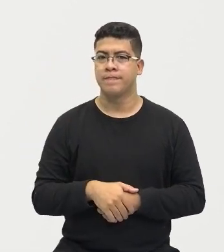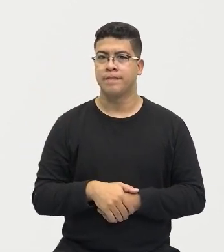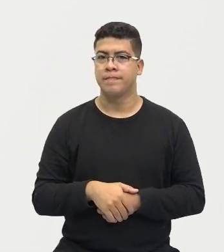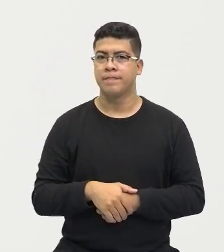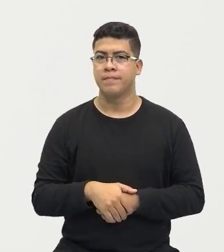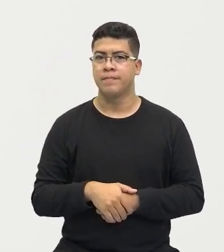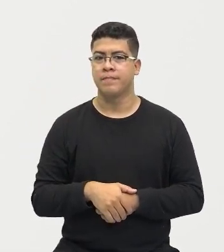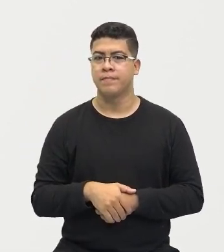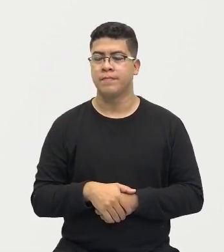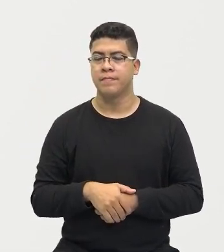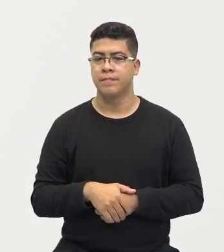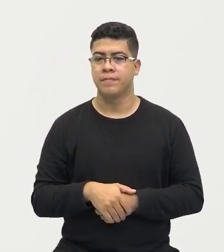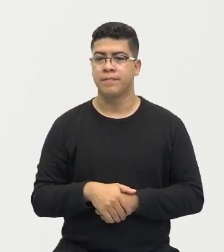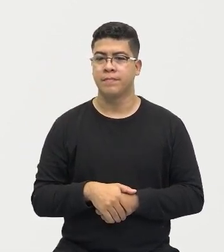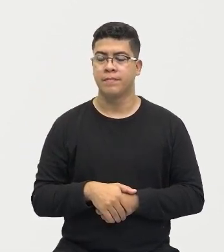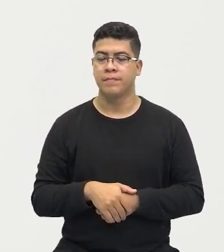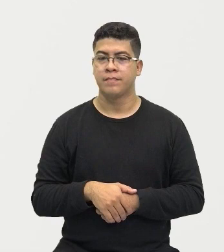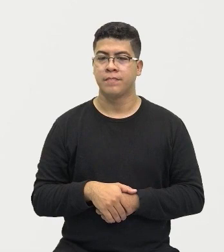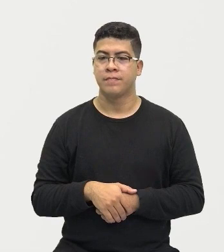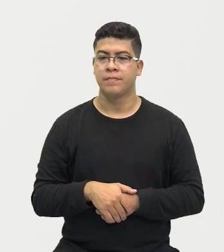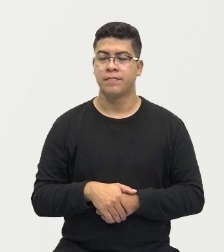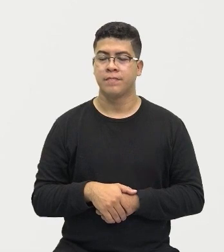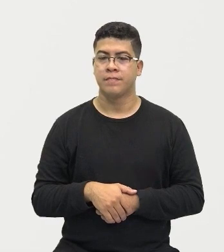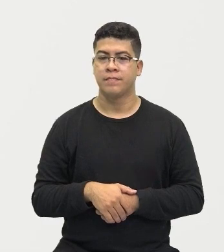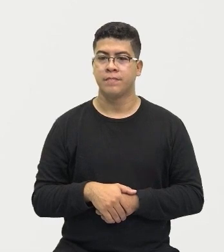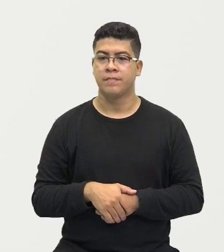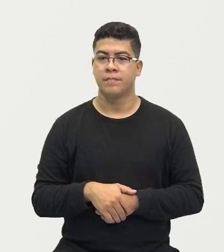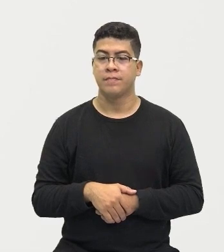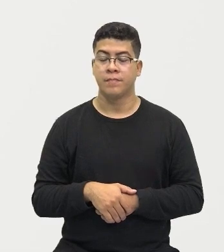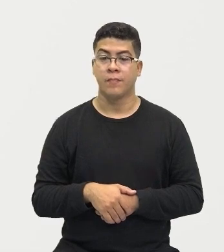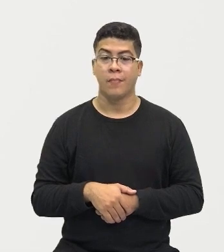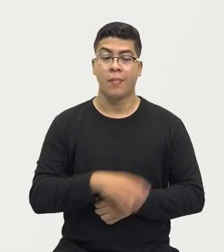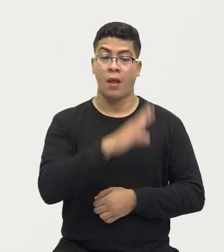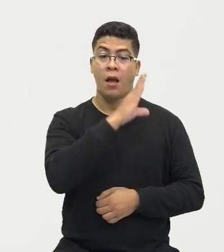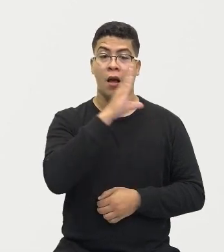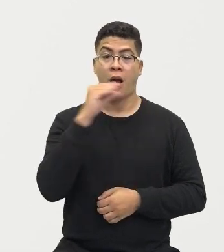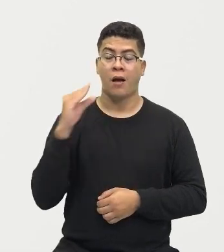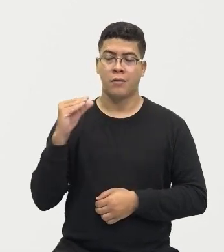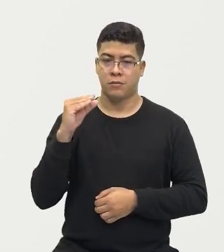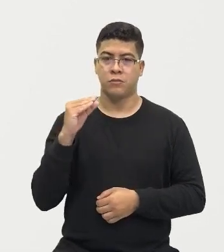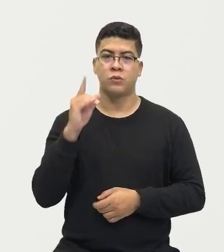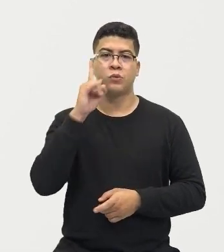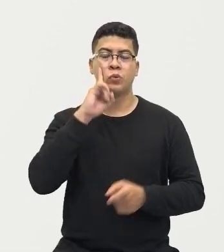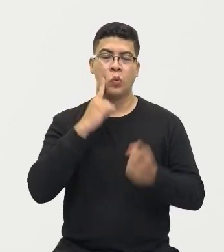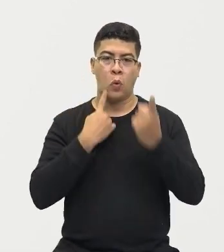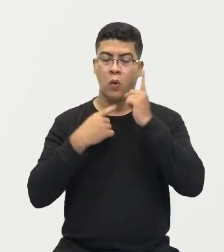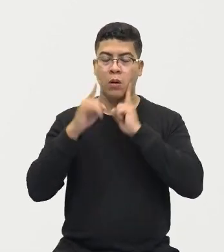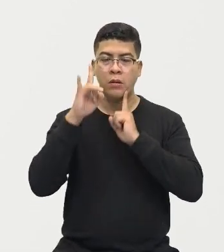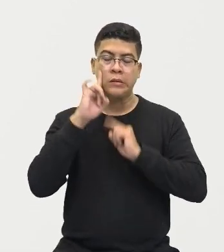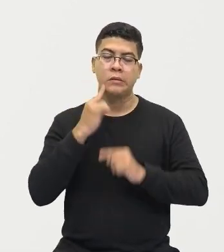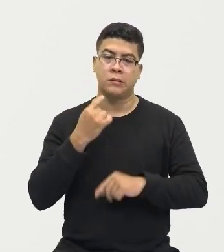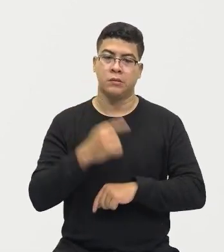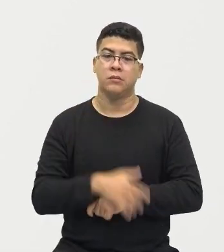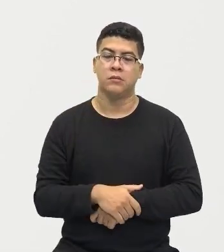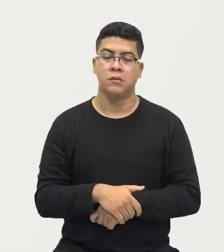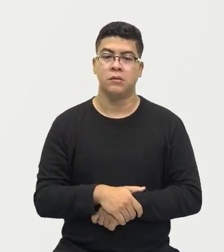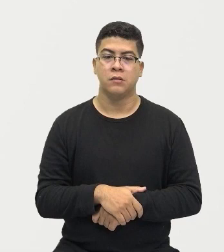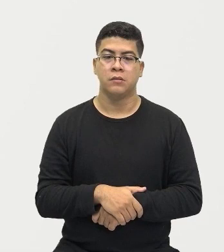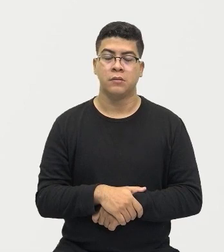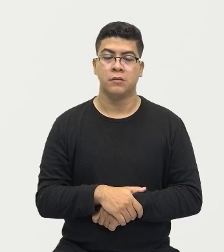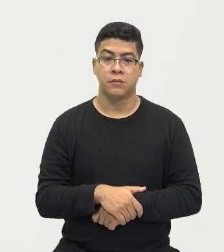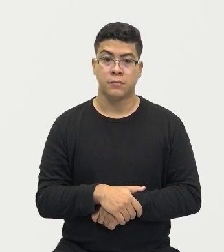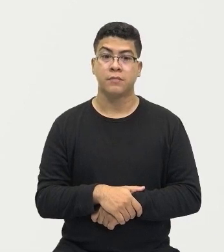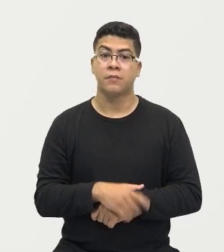Está aqui o sujeito da oração. Olha só, a criança chorava. Então temos aí um sujeito, temos